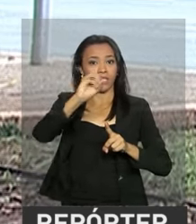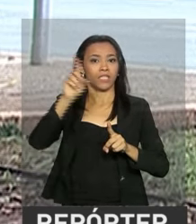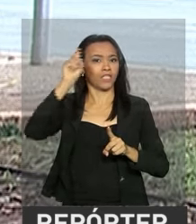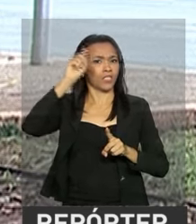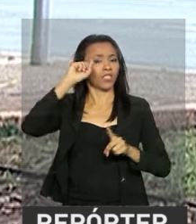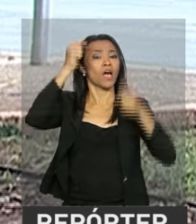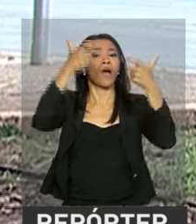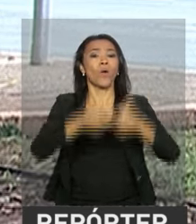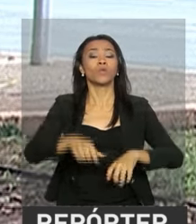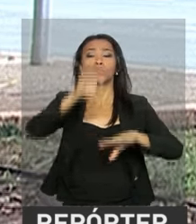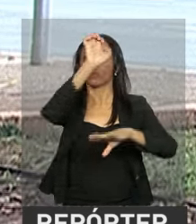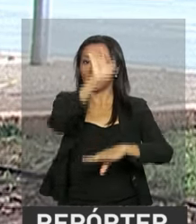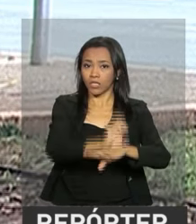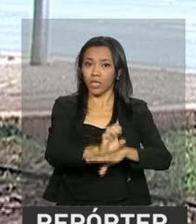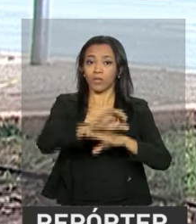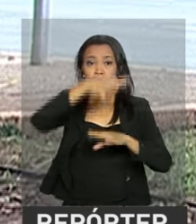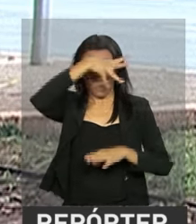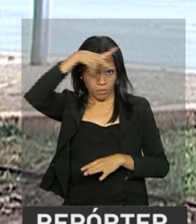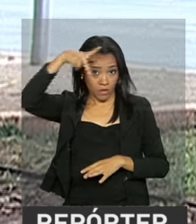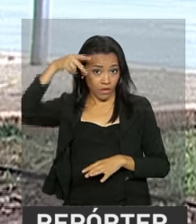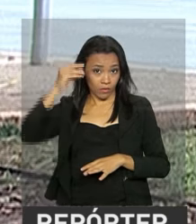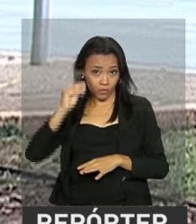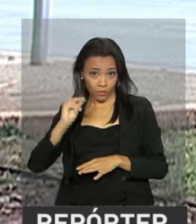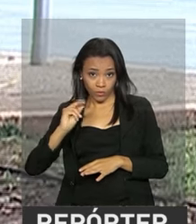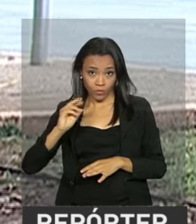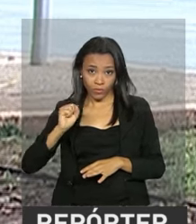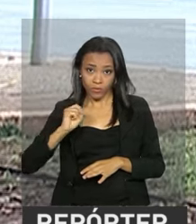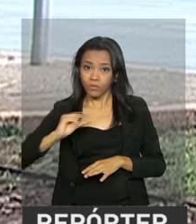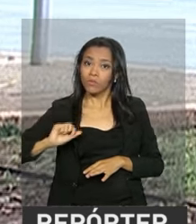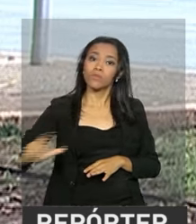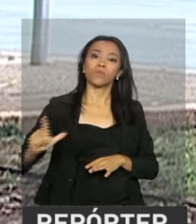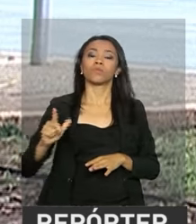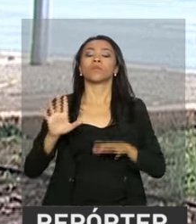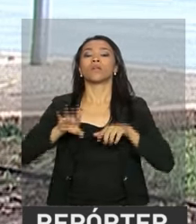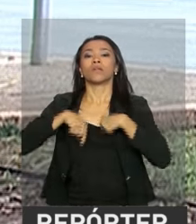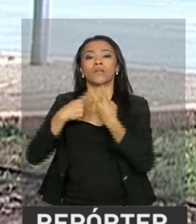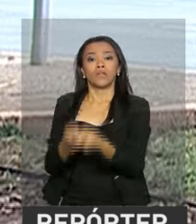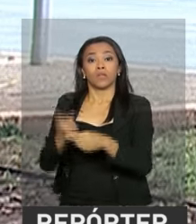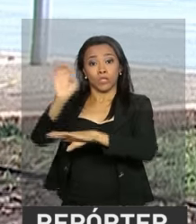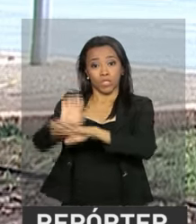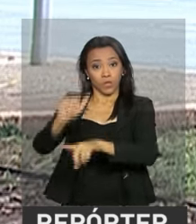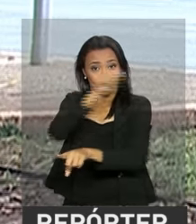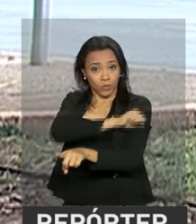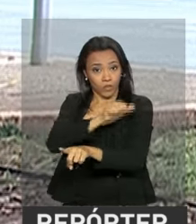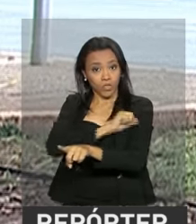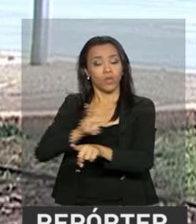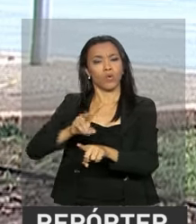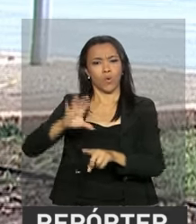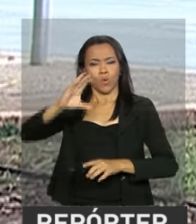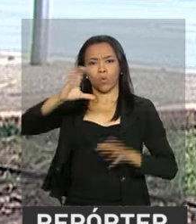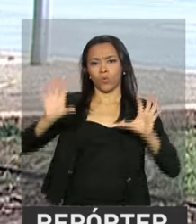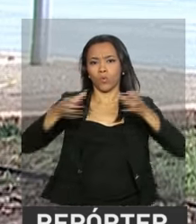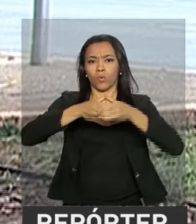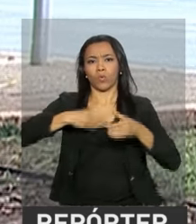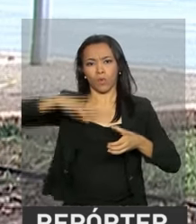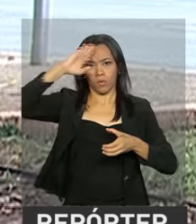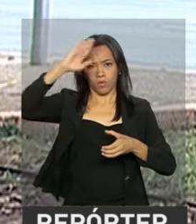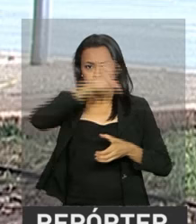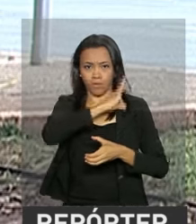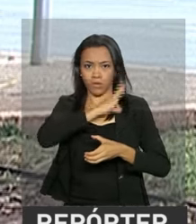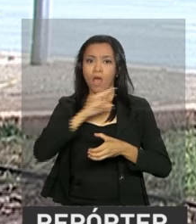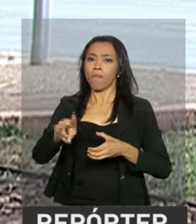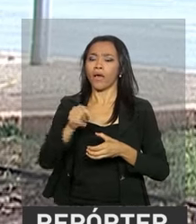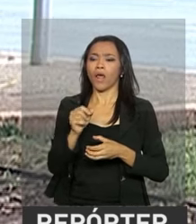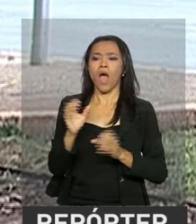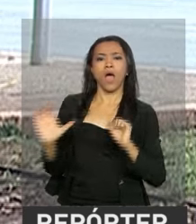do mato grosso do sul no rio de janeiro a força nacional de segurança pública vai atuar na cidade do rio de janeiro para garantir a